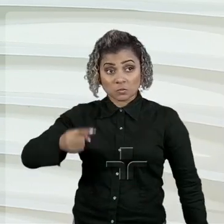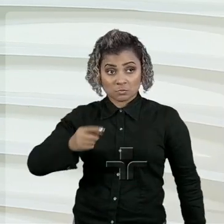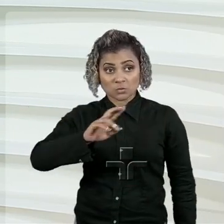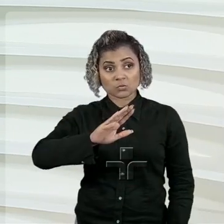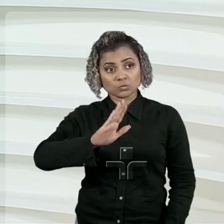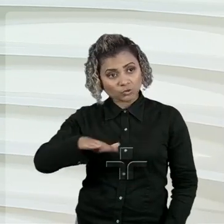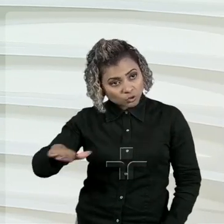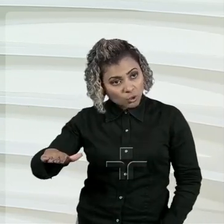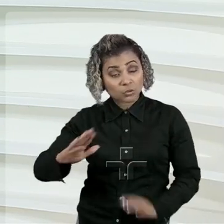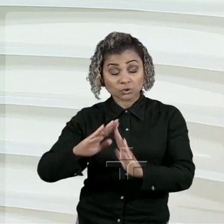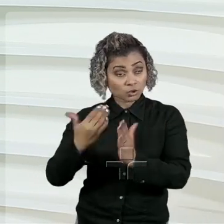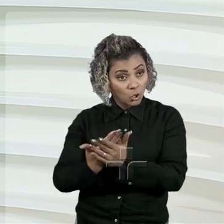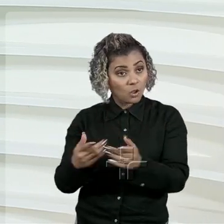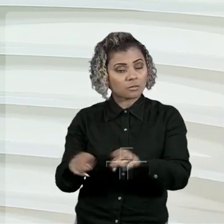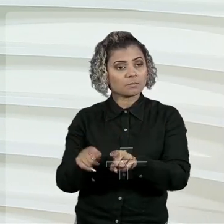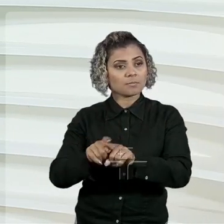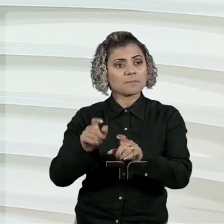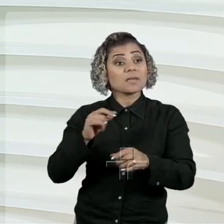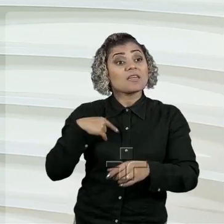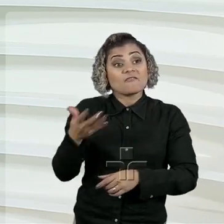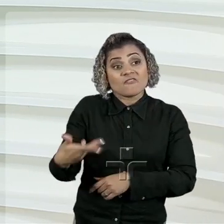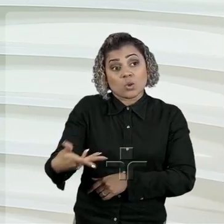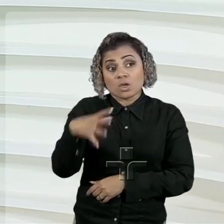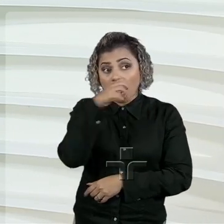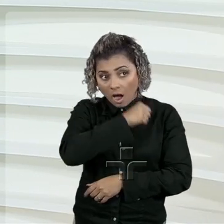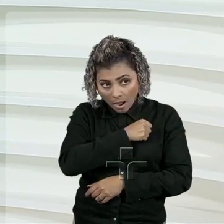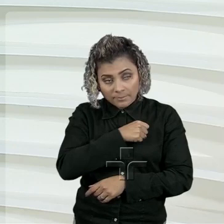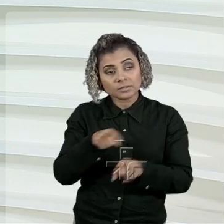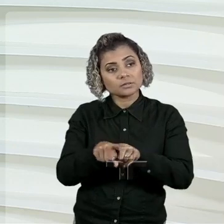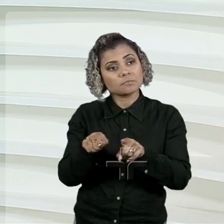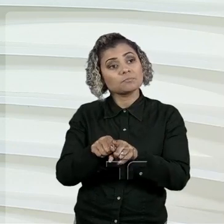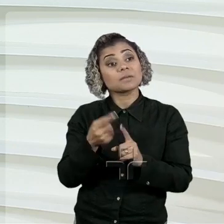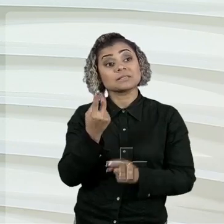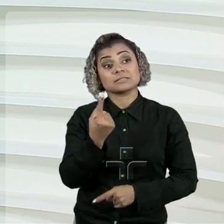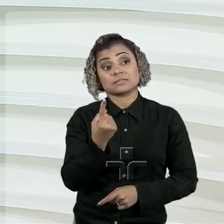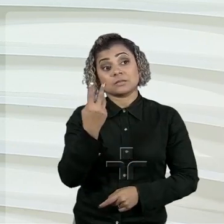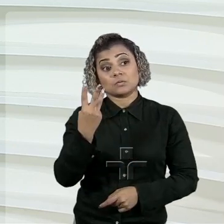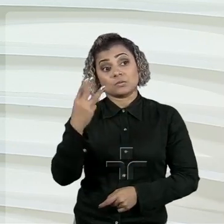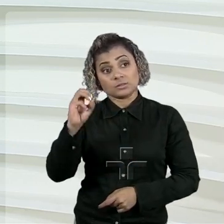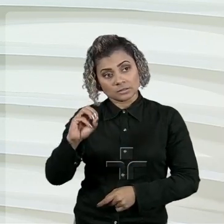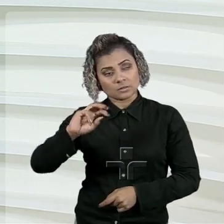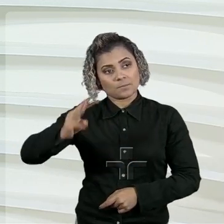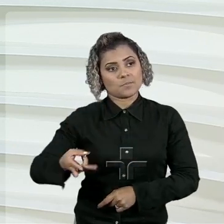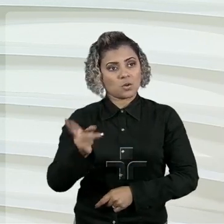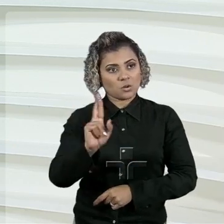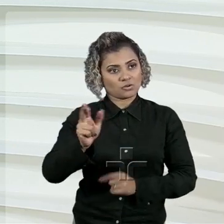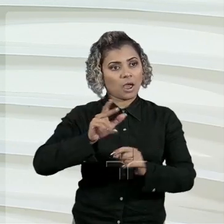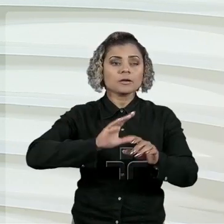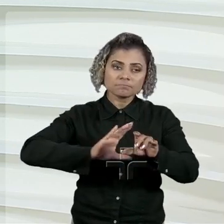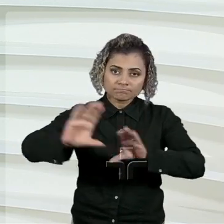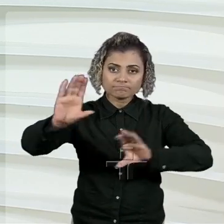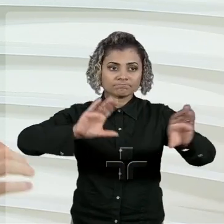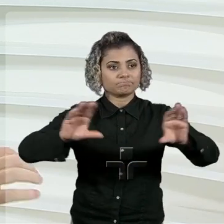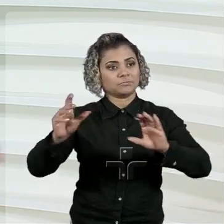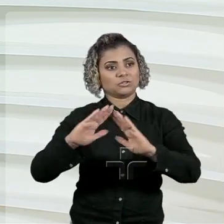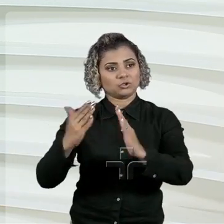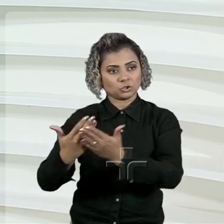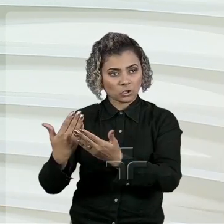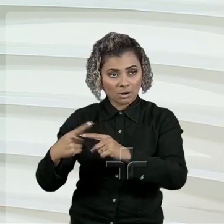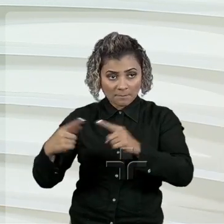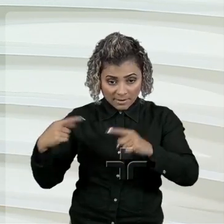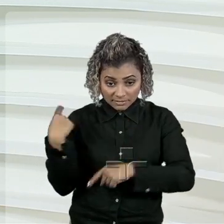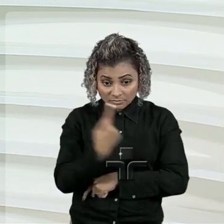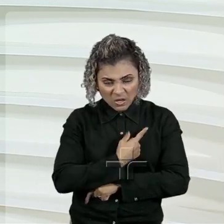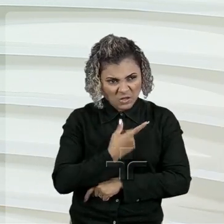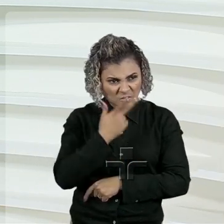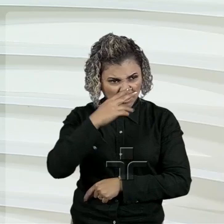escolas, aumentar a velocidade com infraestrutura e nós vamos fazer um investimento de 130 milhões de reais. O que a gente não pode é negar o direito